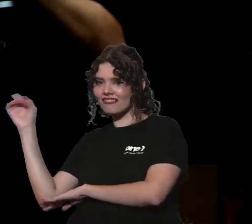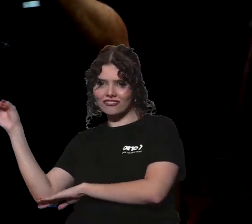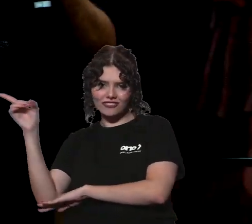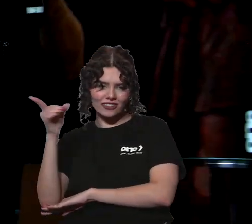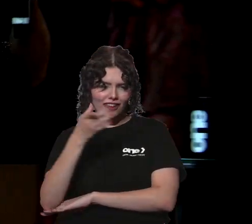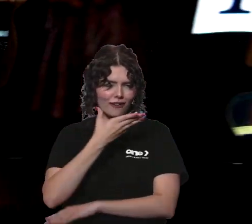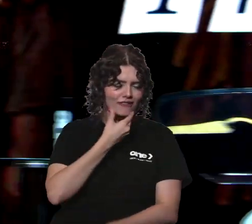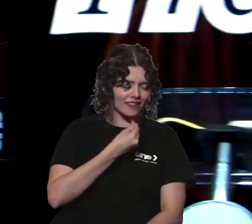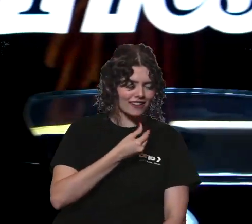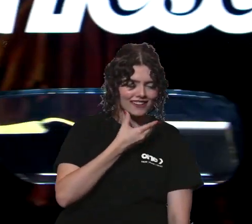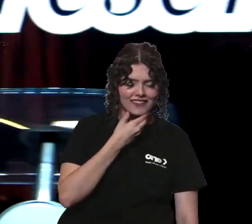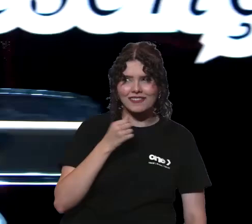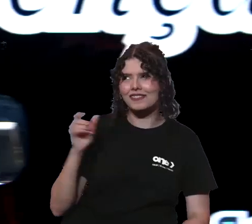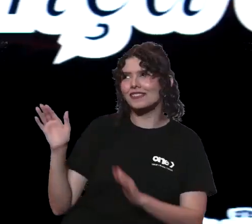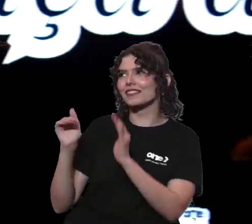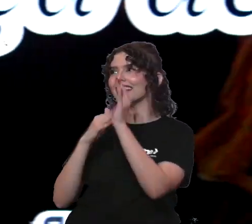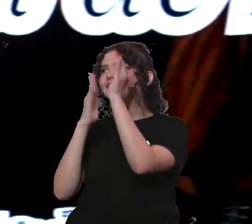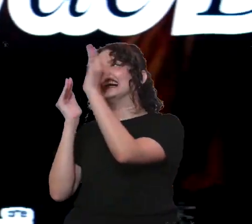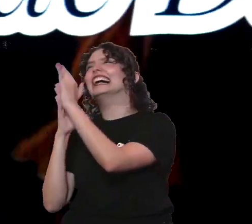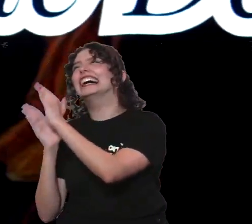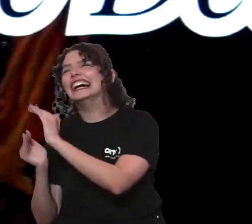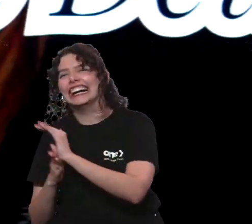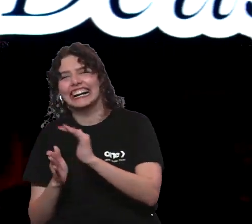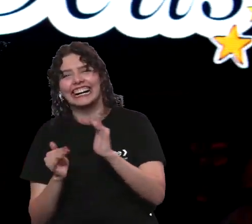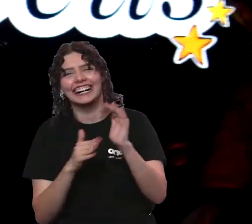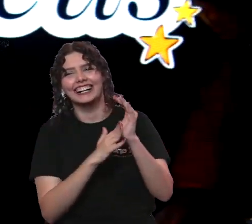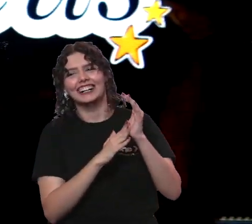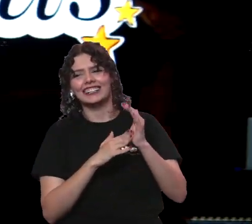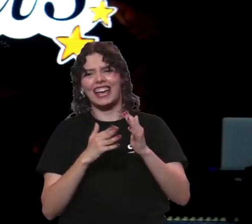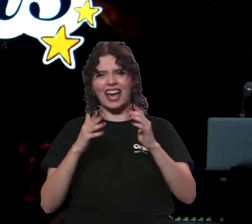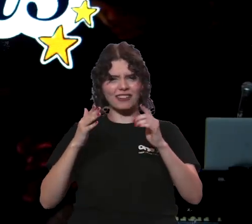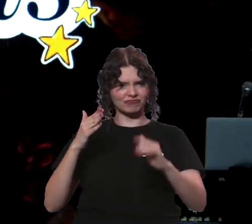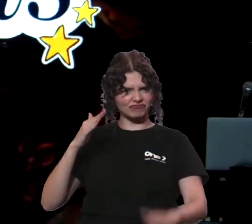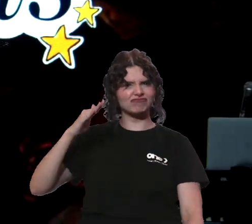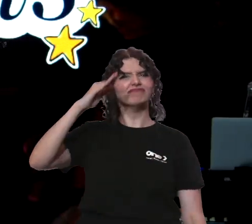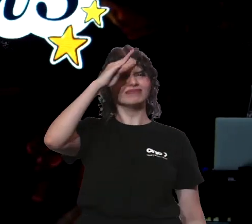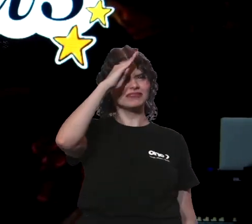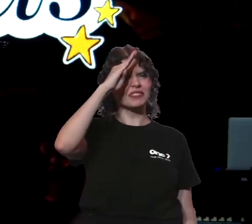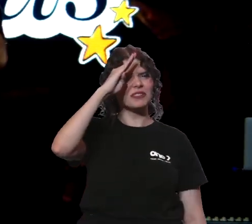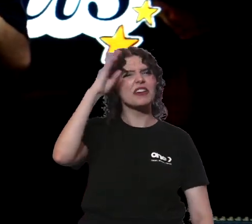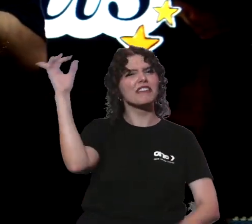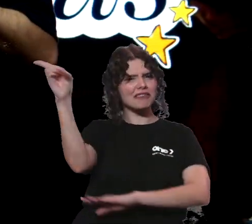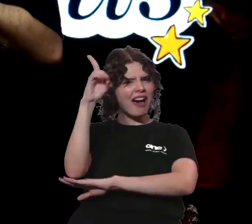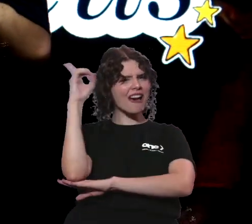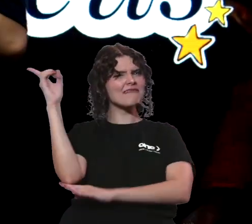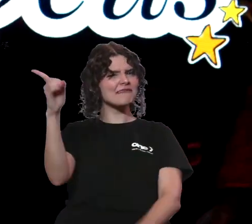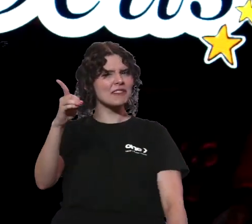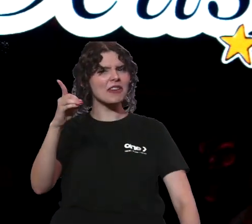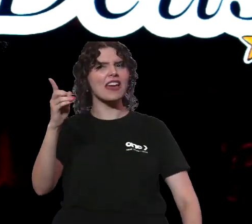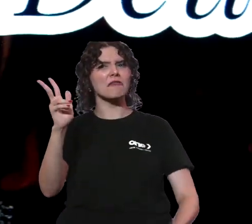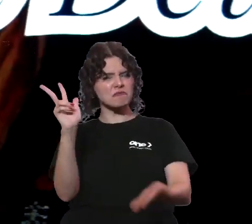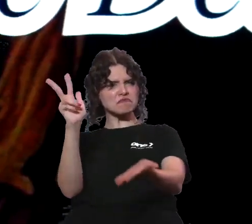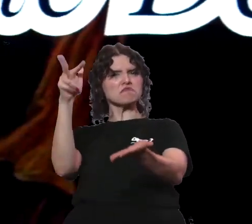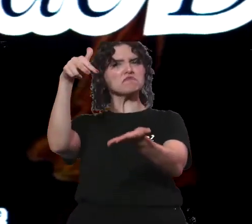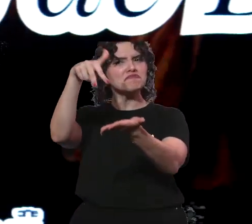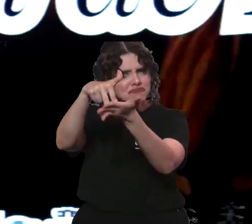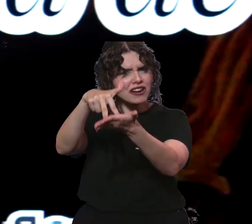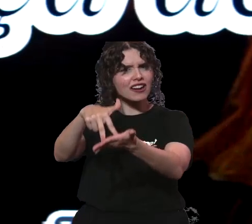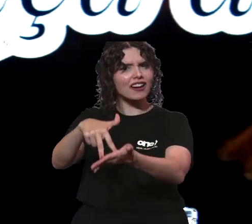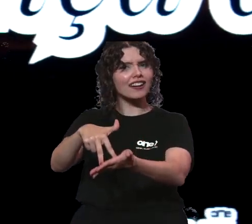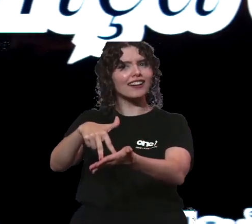só, Jesus, vou parar de falar. O cara era top, ela se